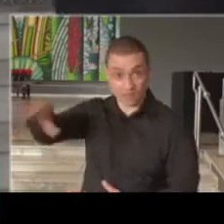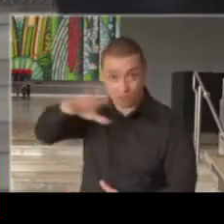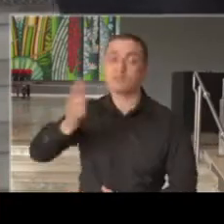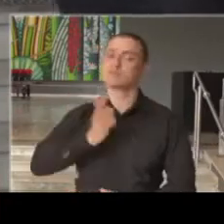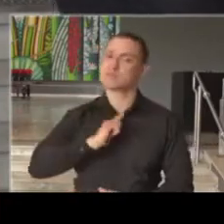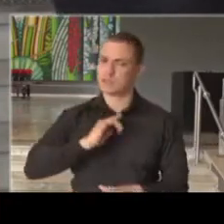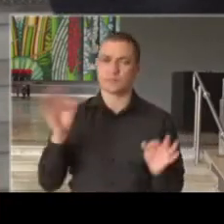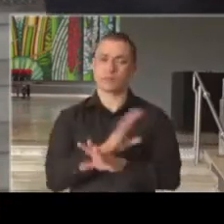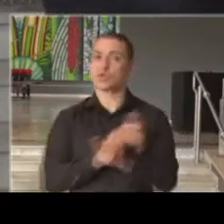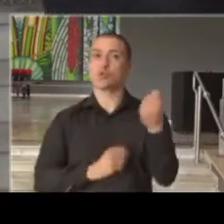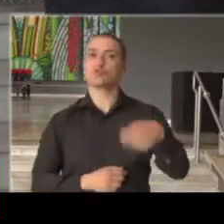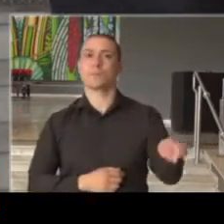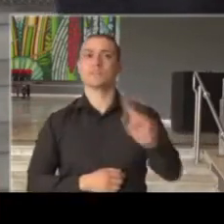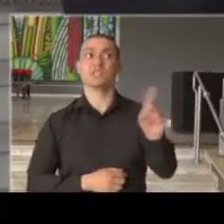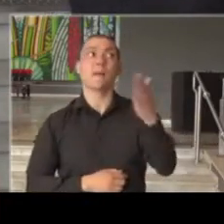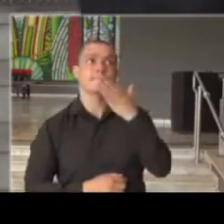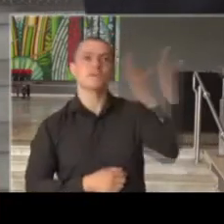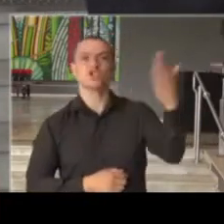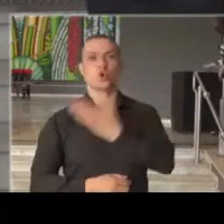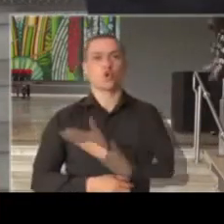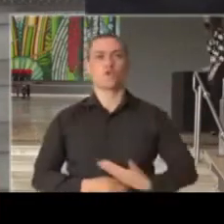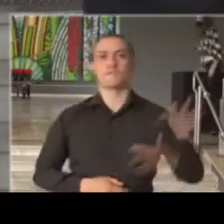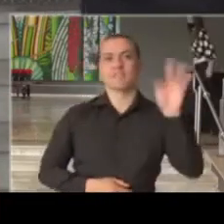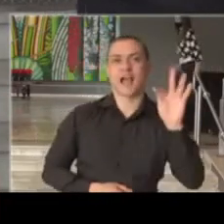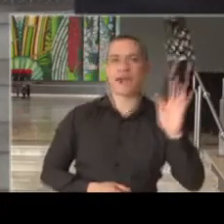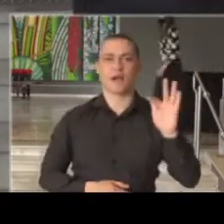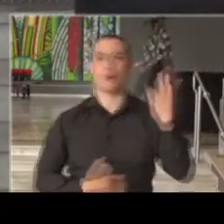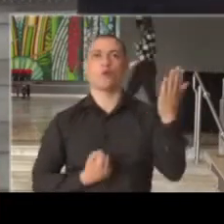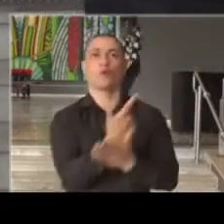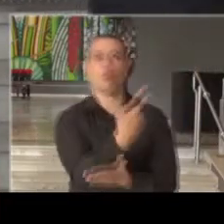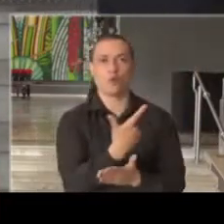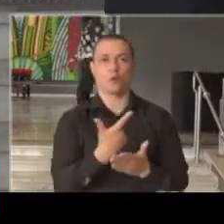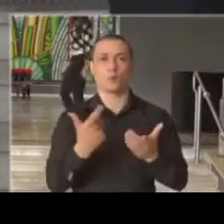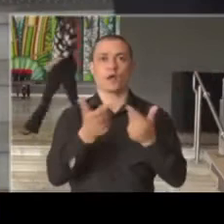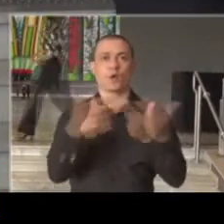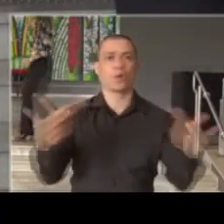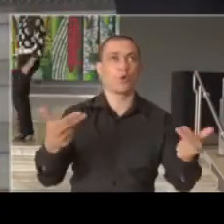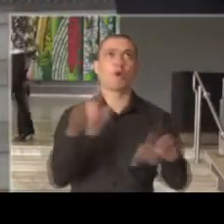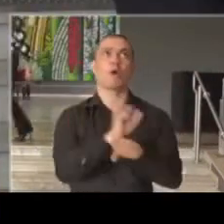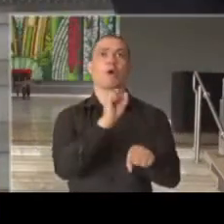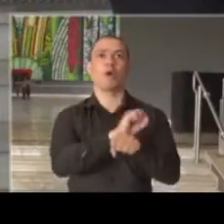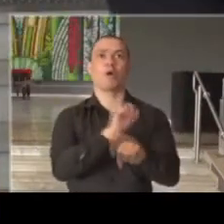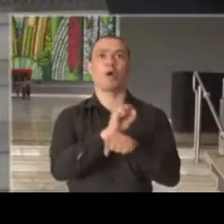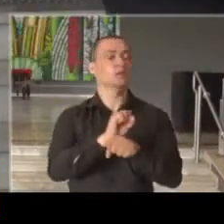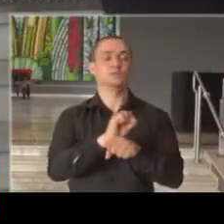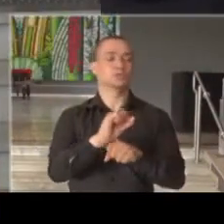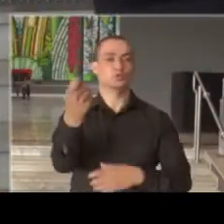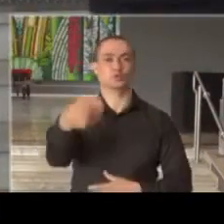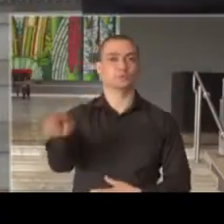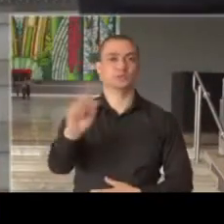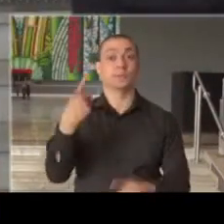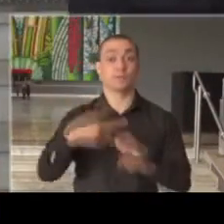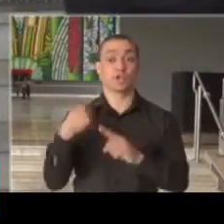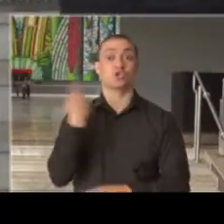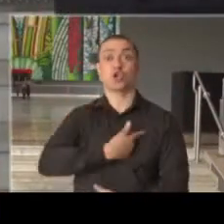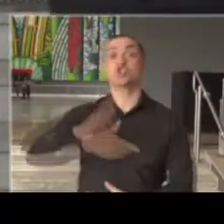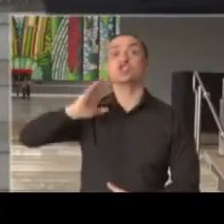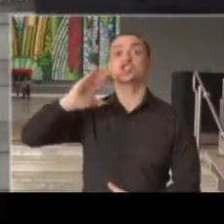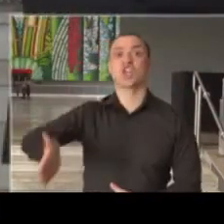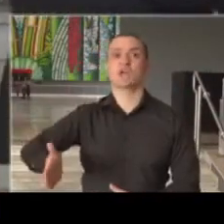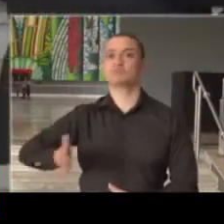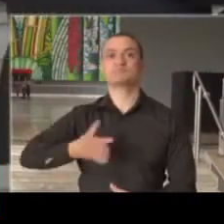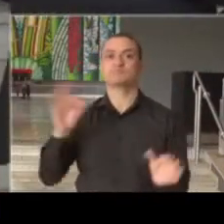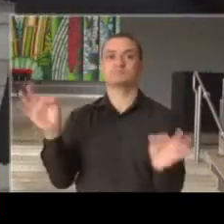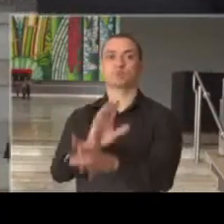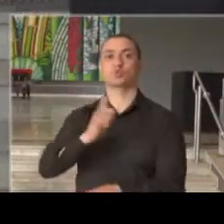maneira, não será necessário fazer aquisições, aguardos de licitações, porque nós já